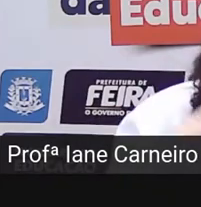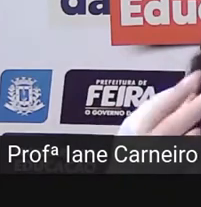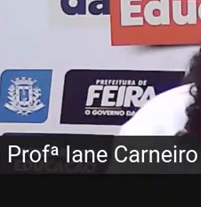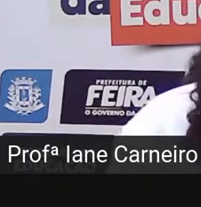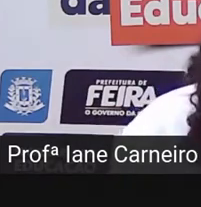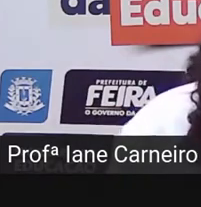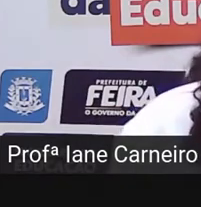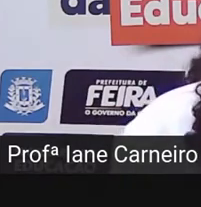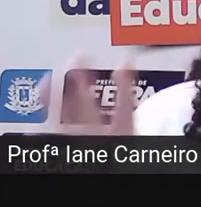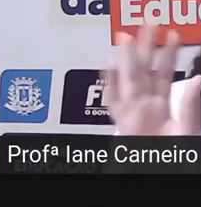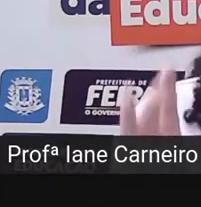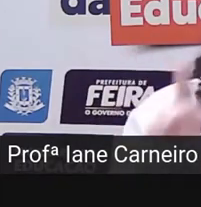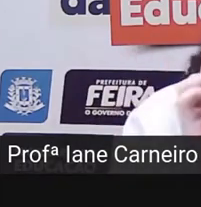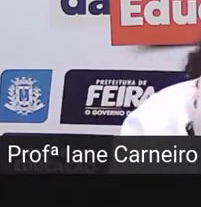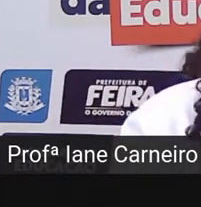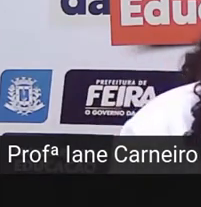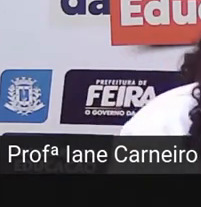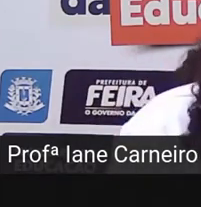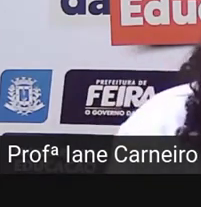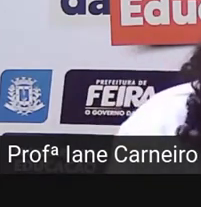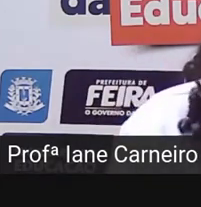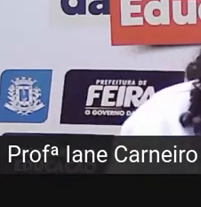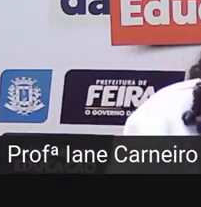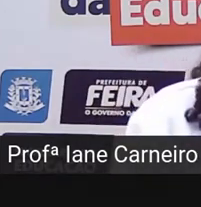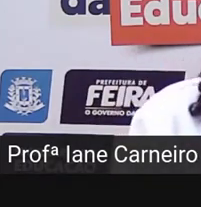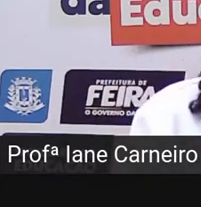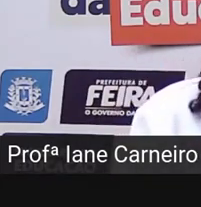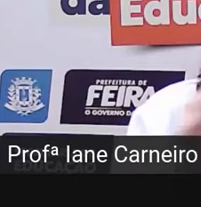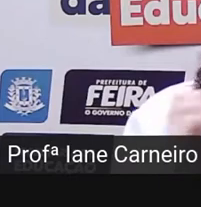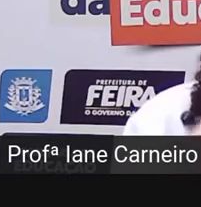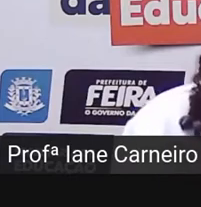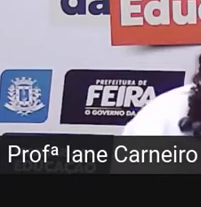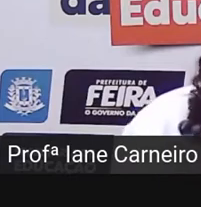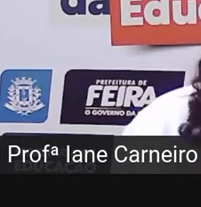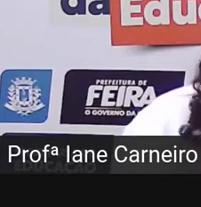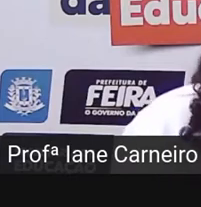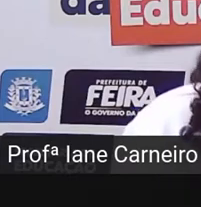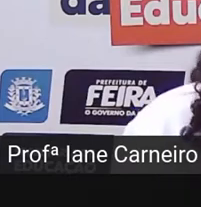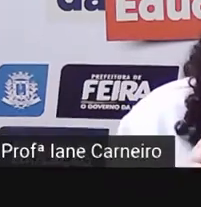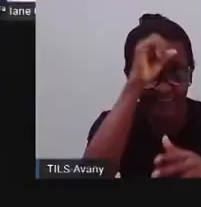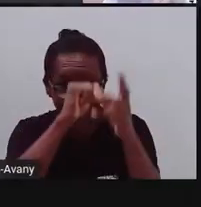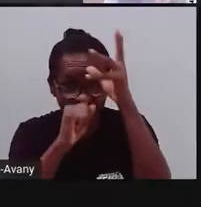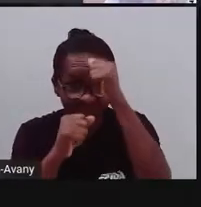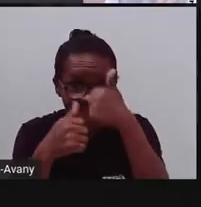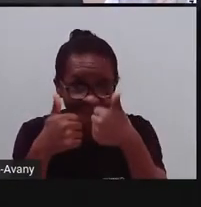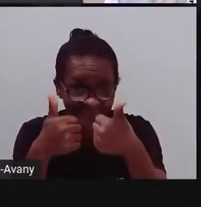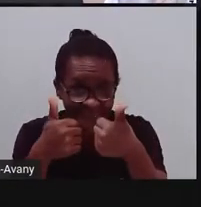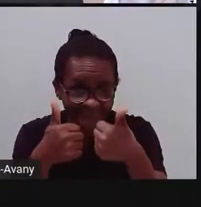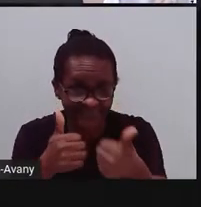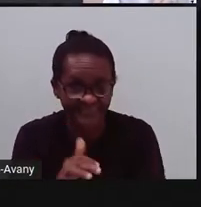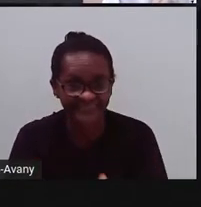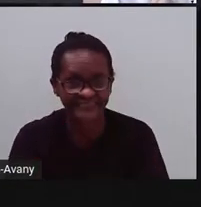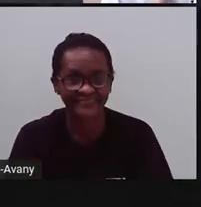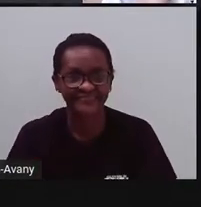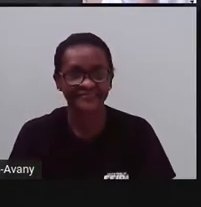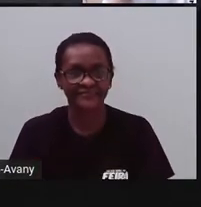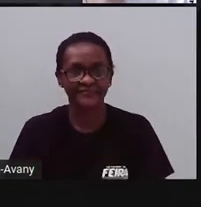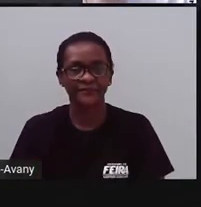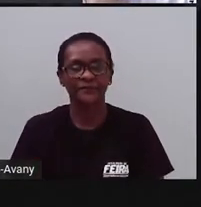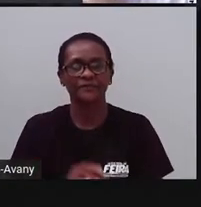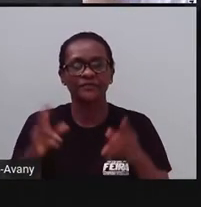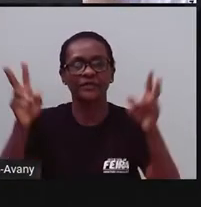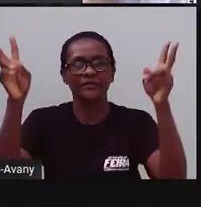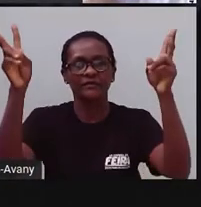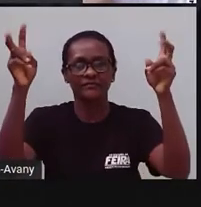também aula bem interessante E aí eu fique bem atento tá bom para vocês aprenderem tudinho vamos lá é o